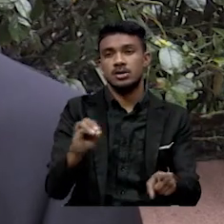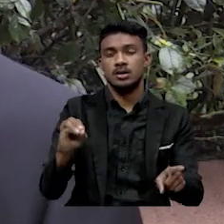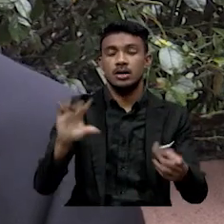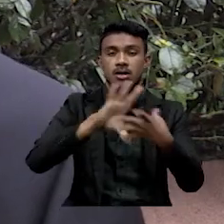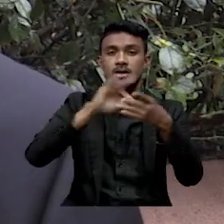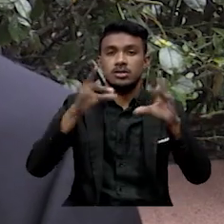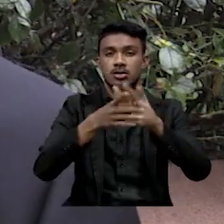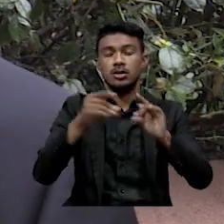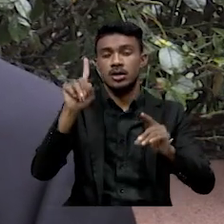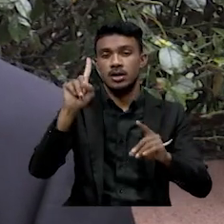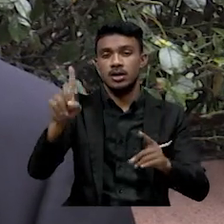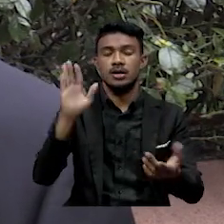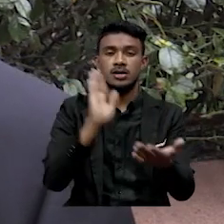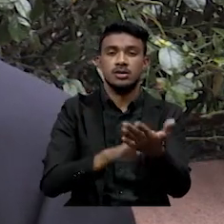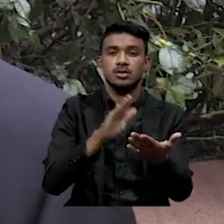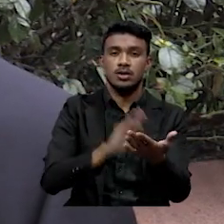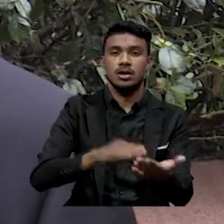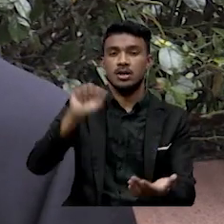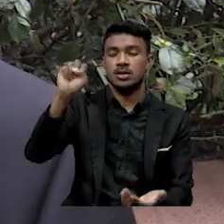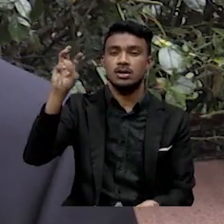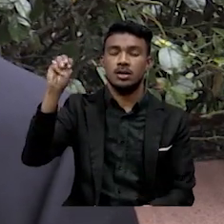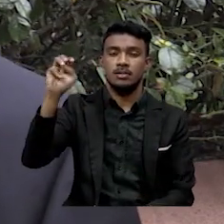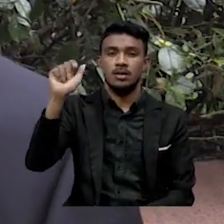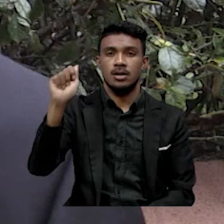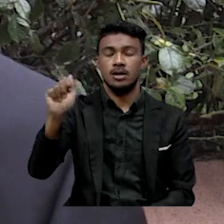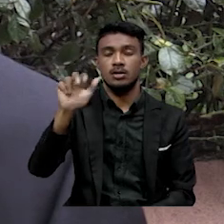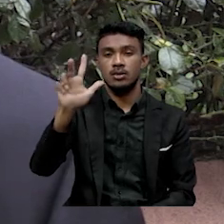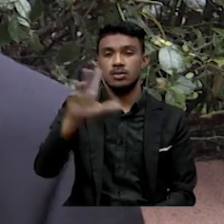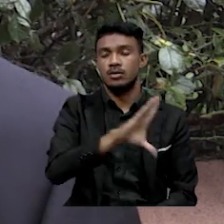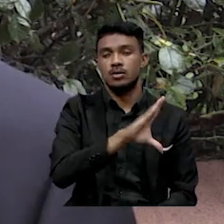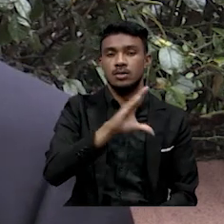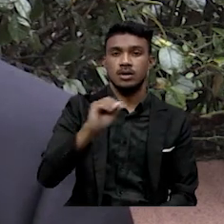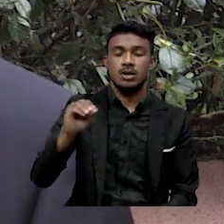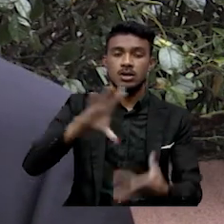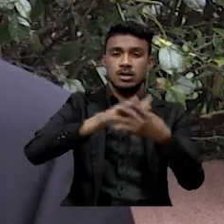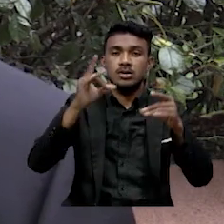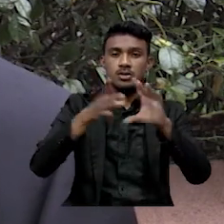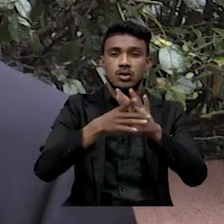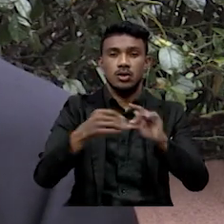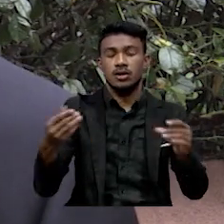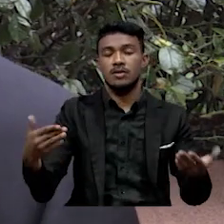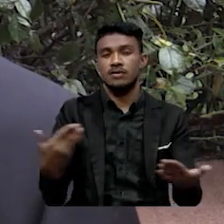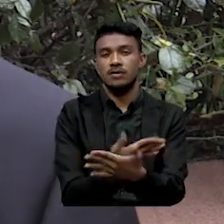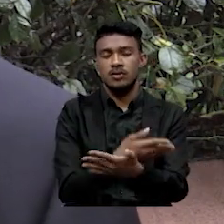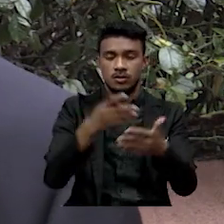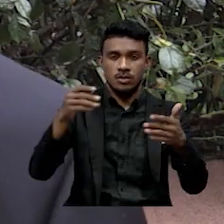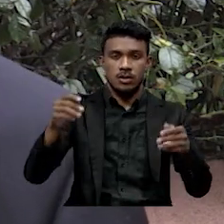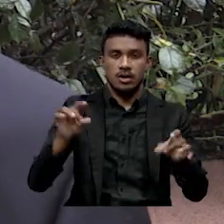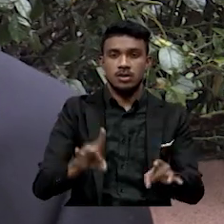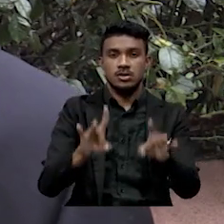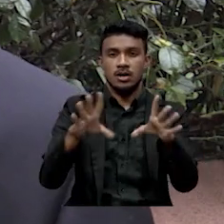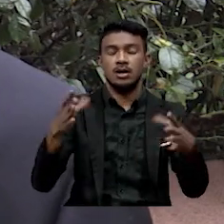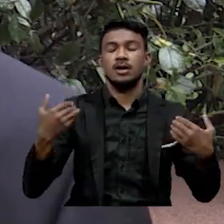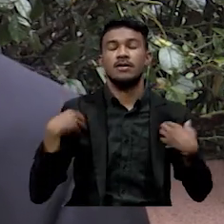iha escola secundaria bolu Australian Modern History ka historia moderna Australia iha ona plano di